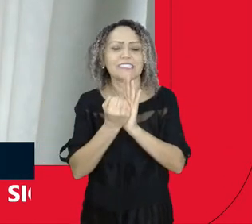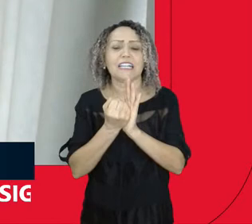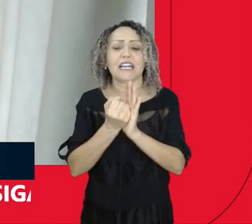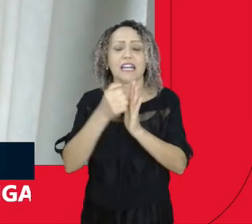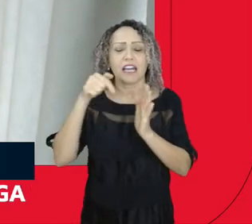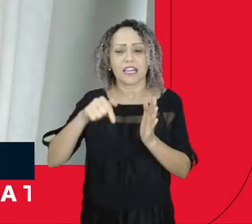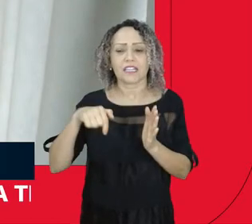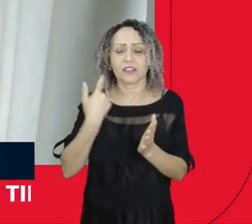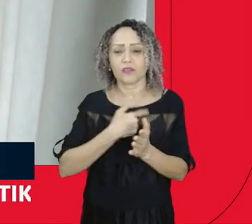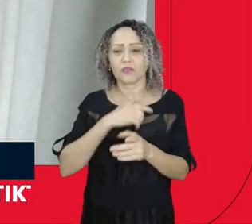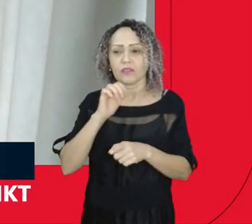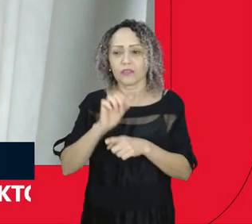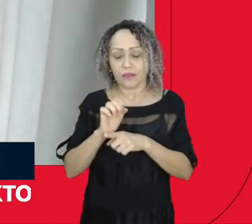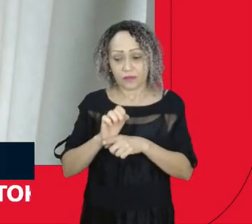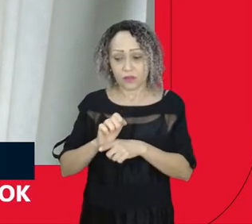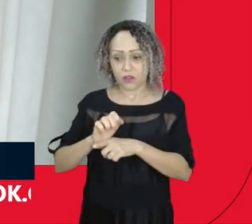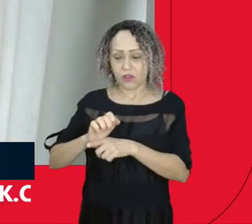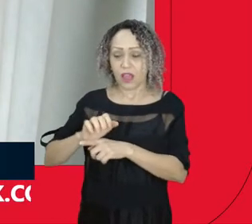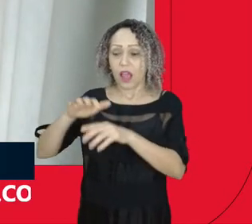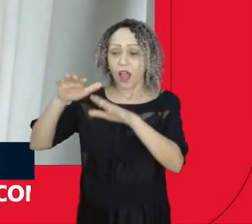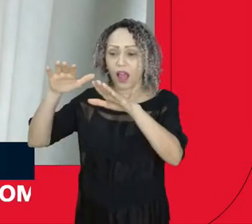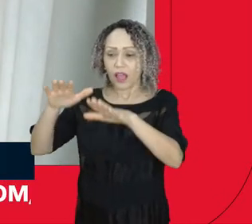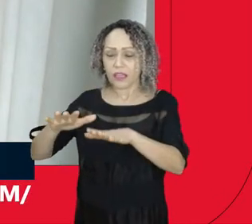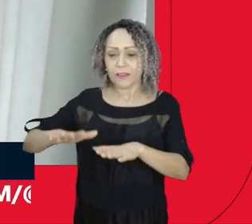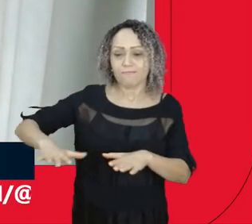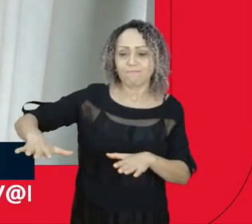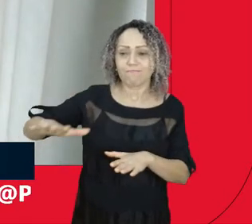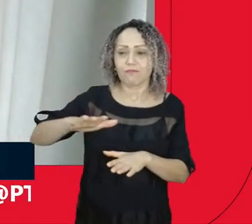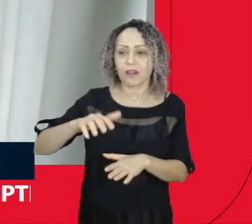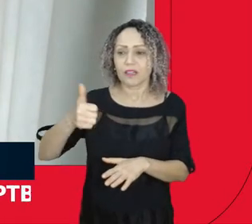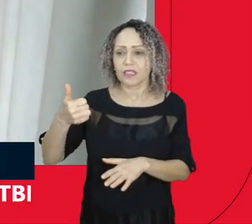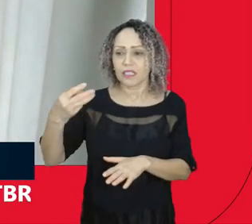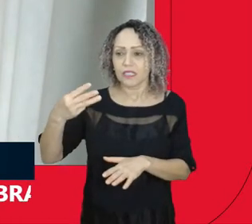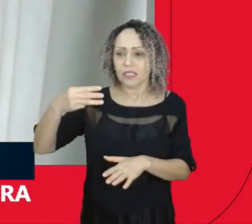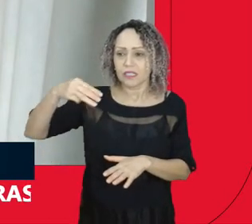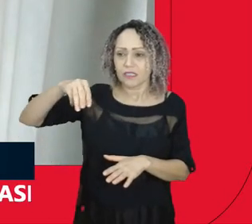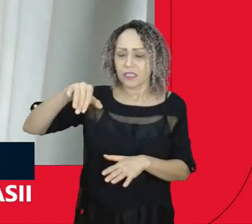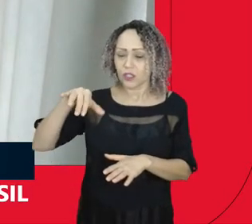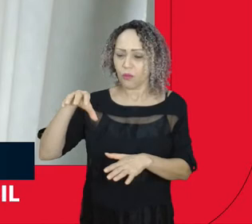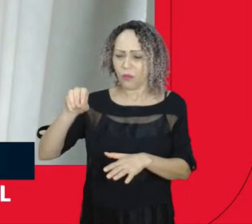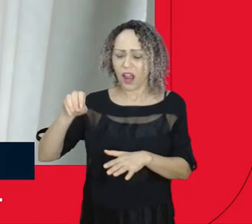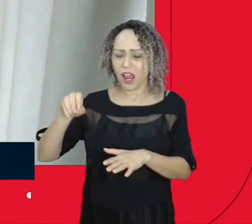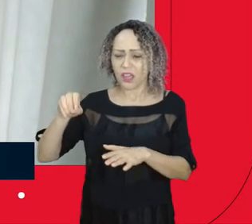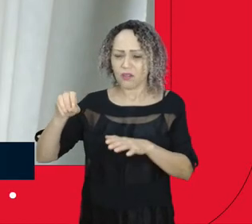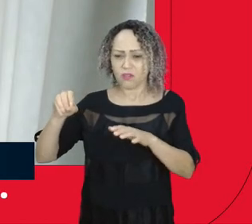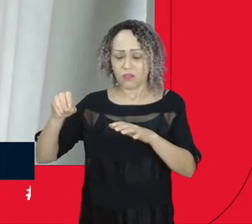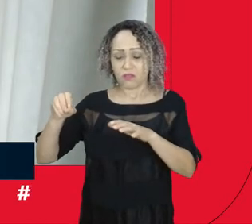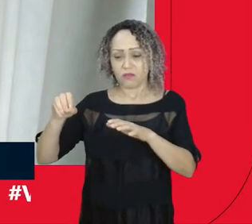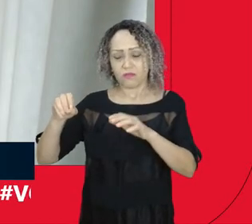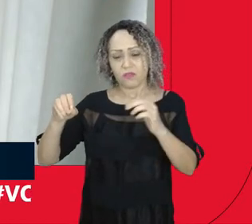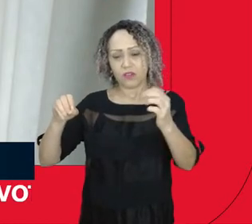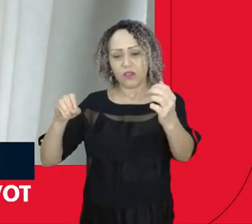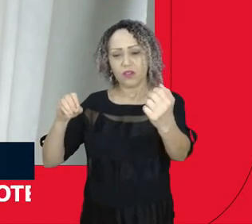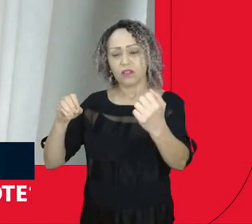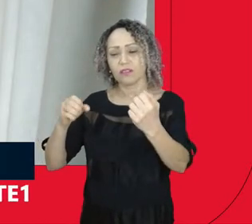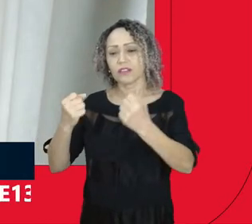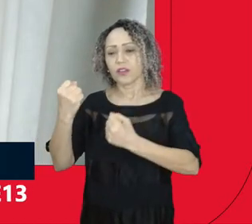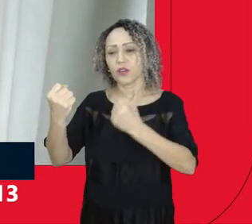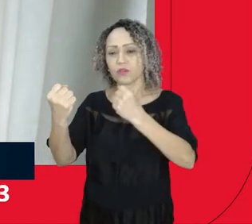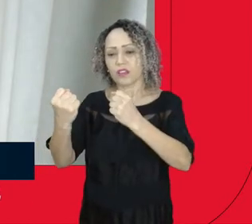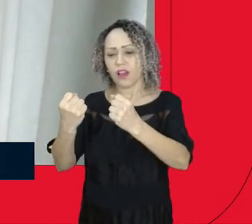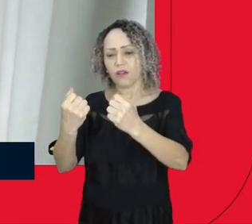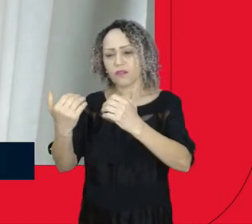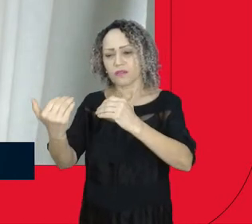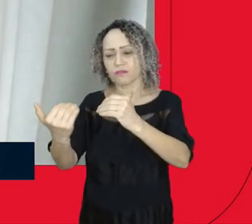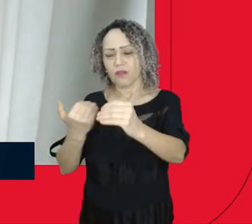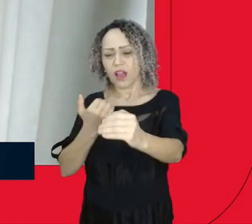estado. Sai do Parque 13 de Maio em direção do contrafluxo dos carros, aí pega a Rua